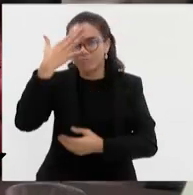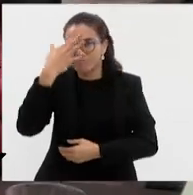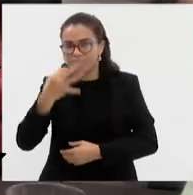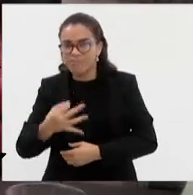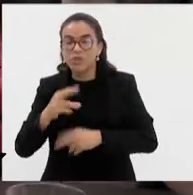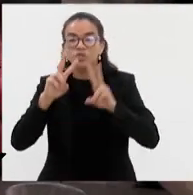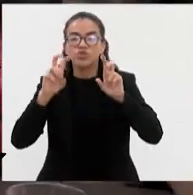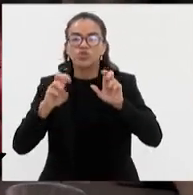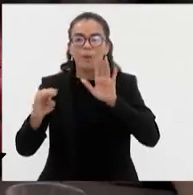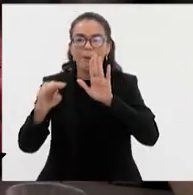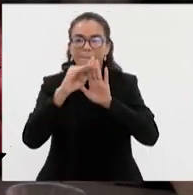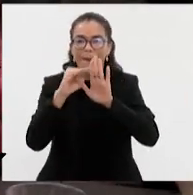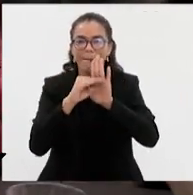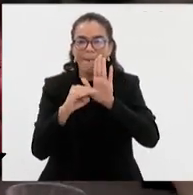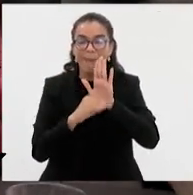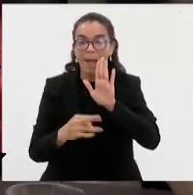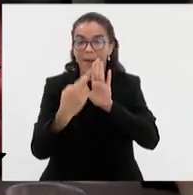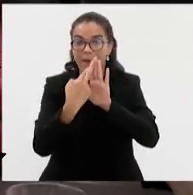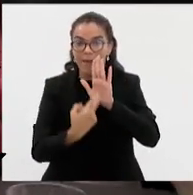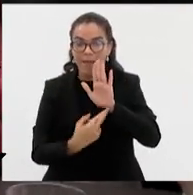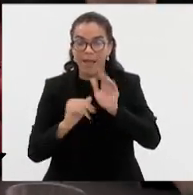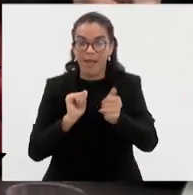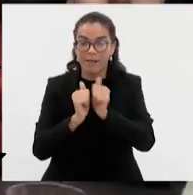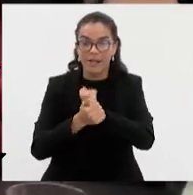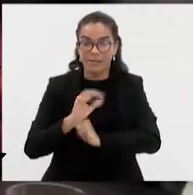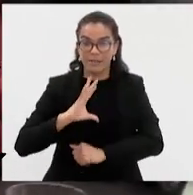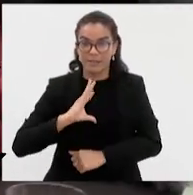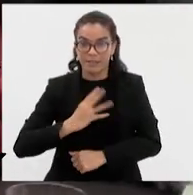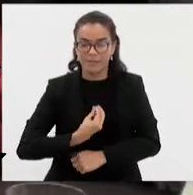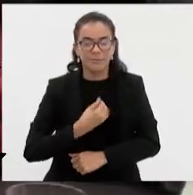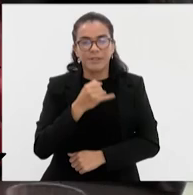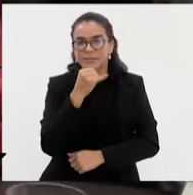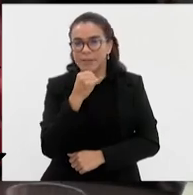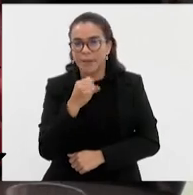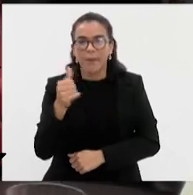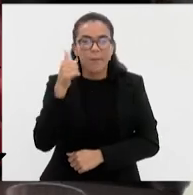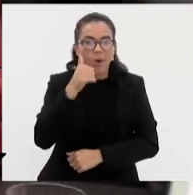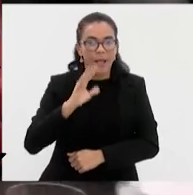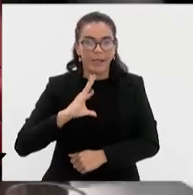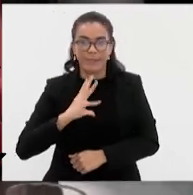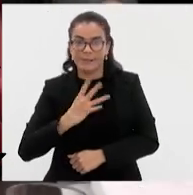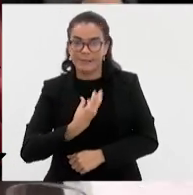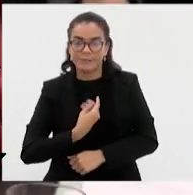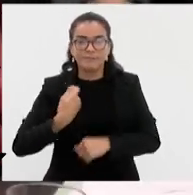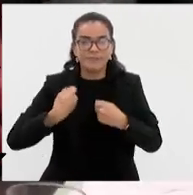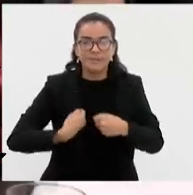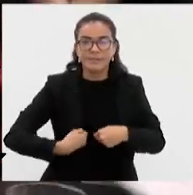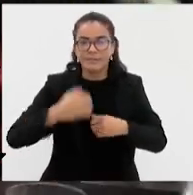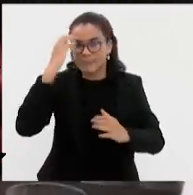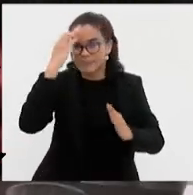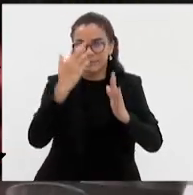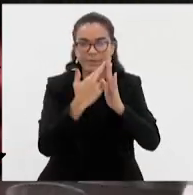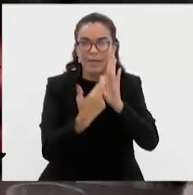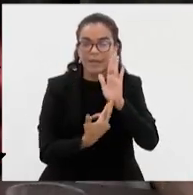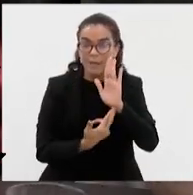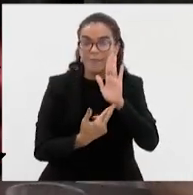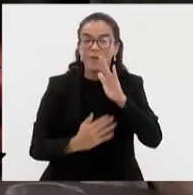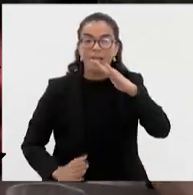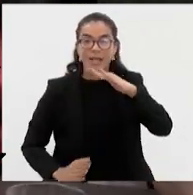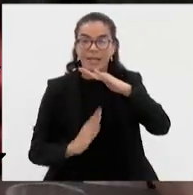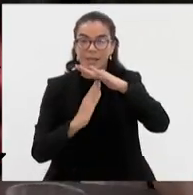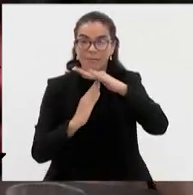sobre o estabelecimento de regras para atletas trans. Por exemplo, mulheres trans devem ter um limite fixo